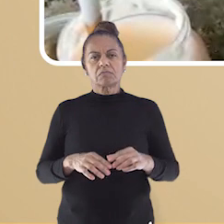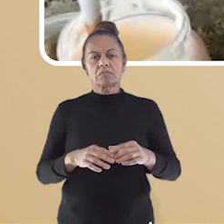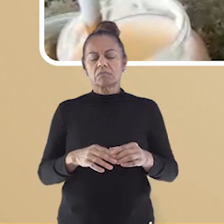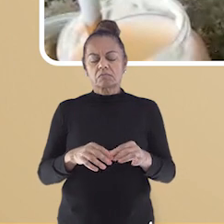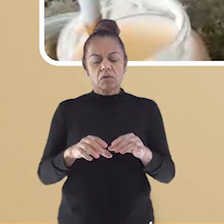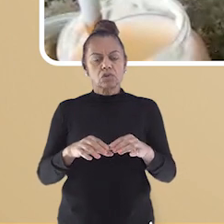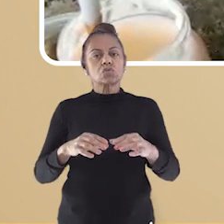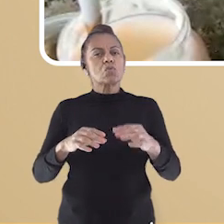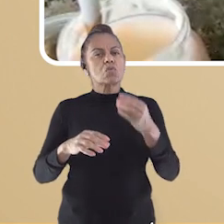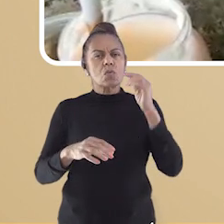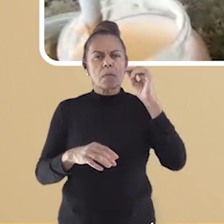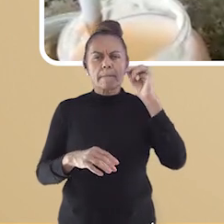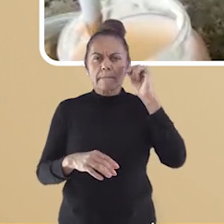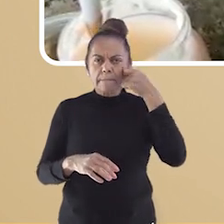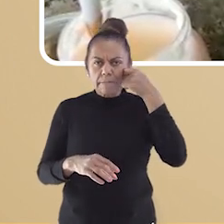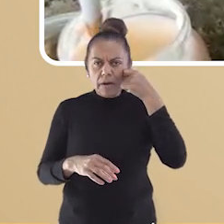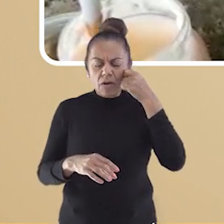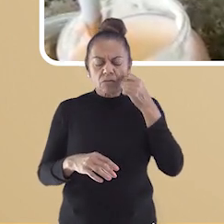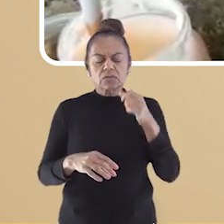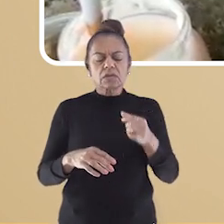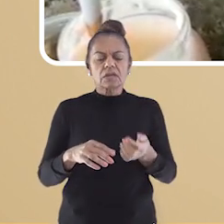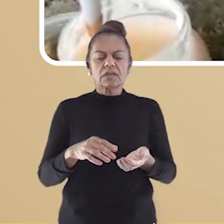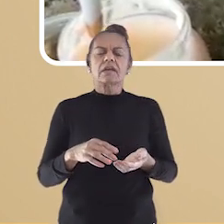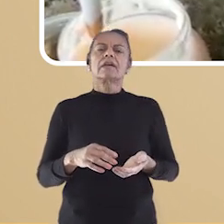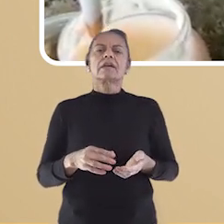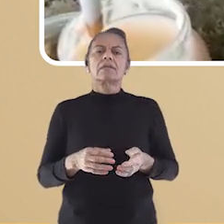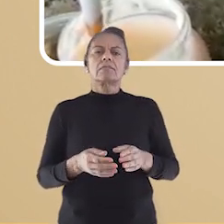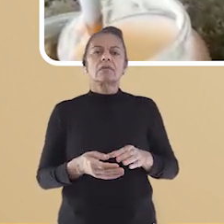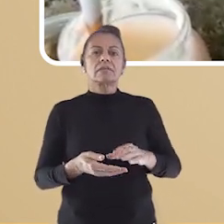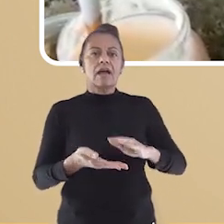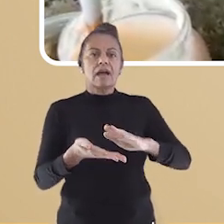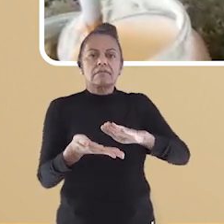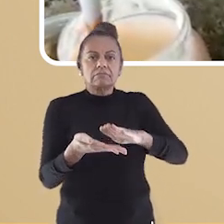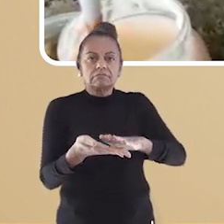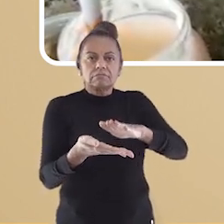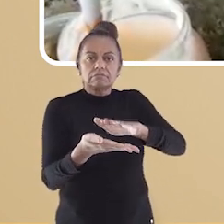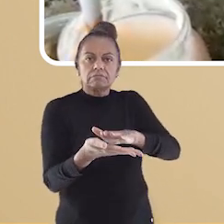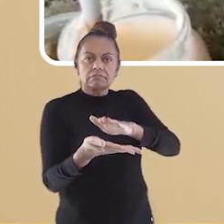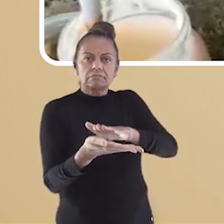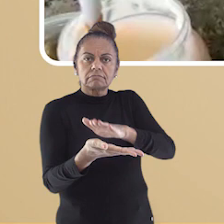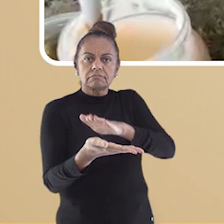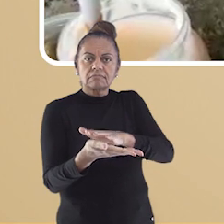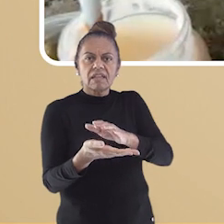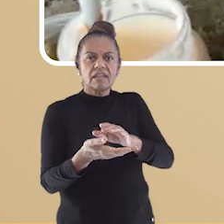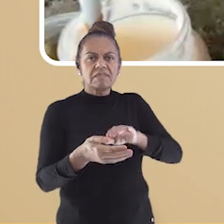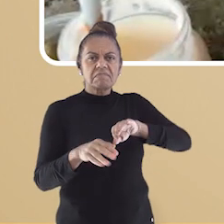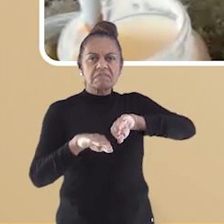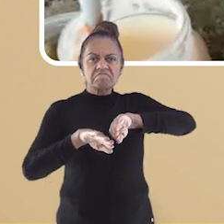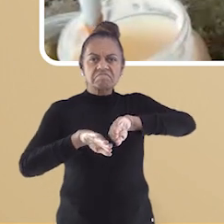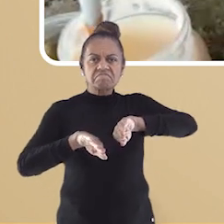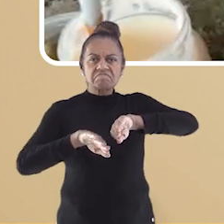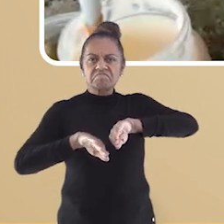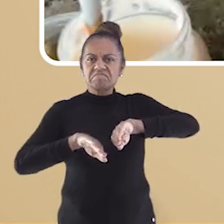espaço aberto. Aí eu corto o pão em